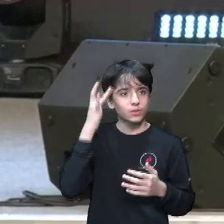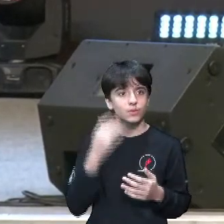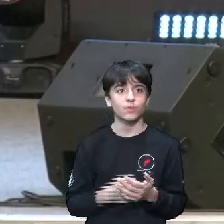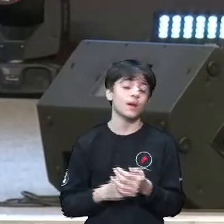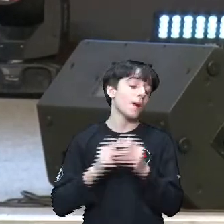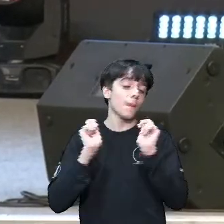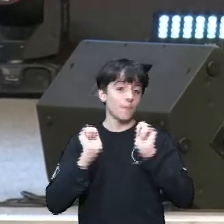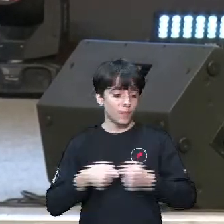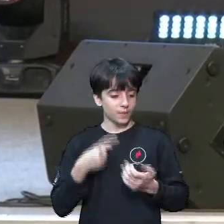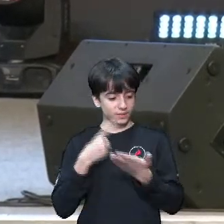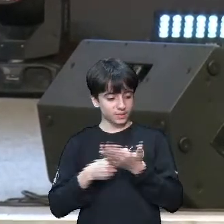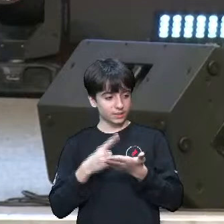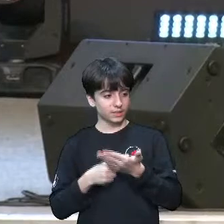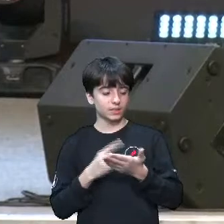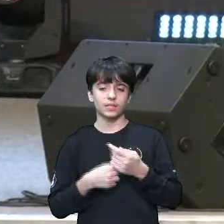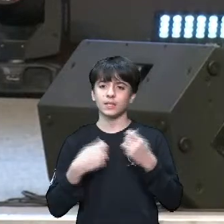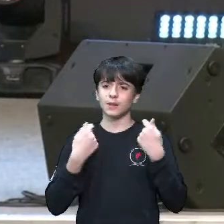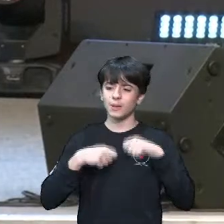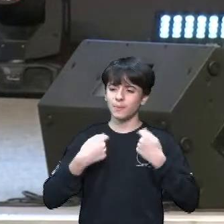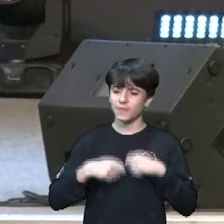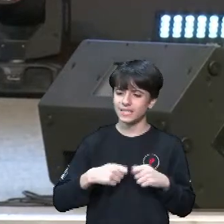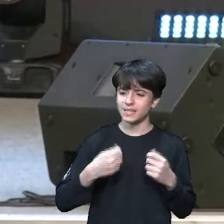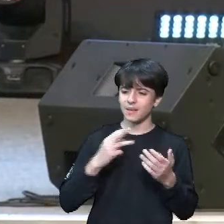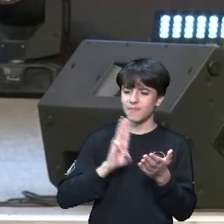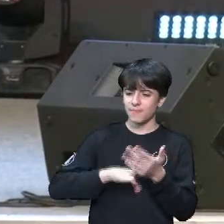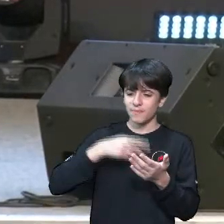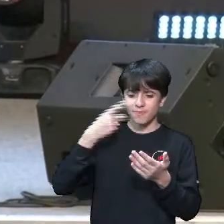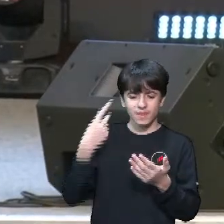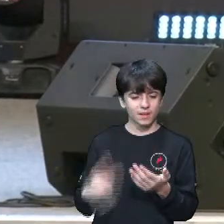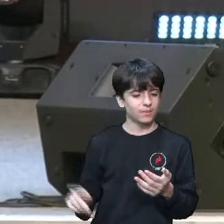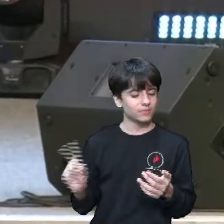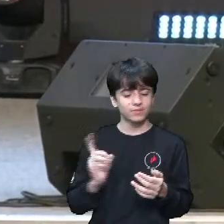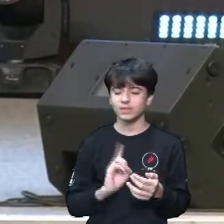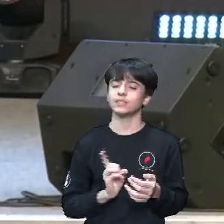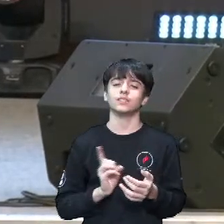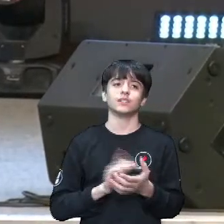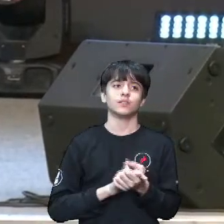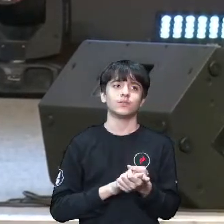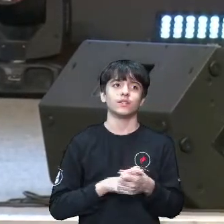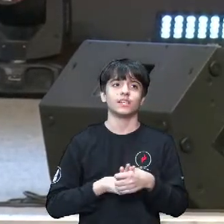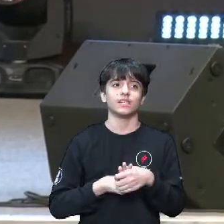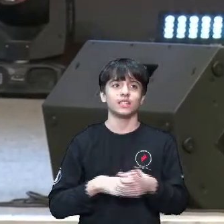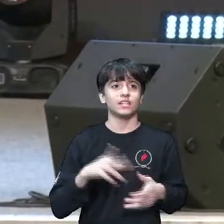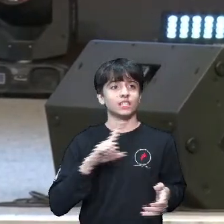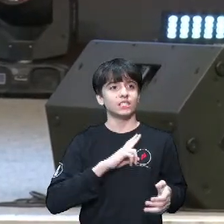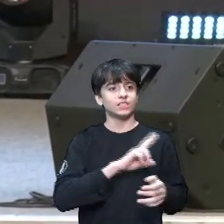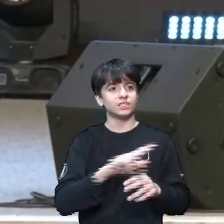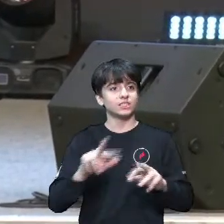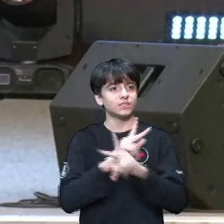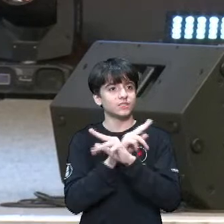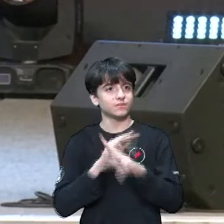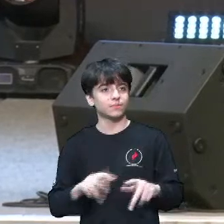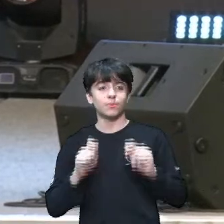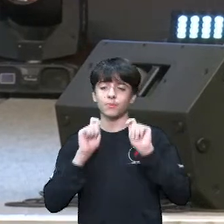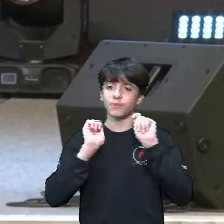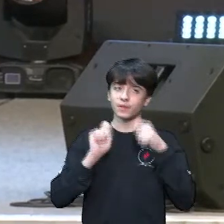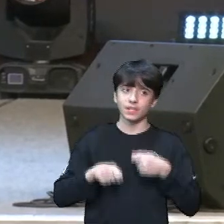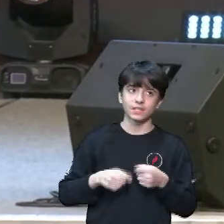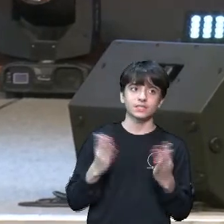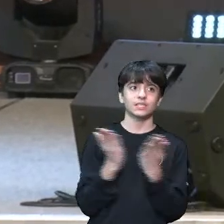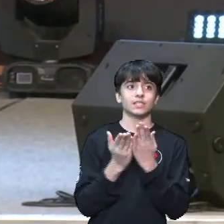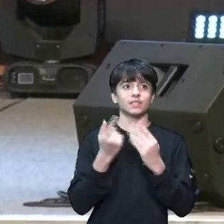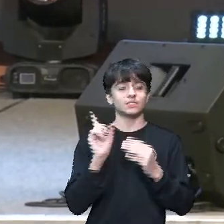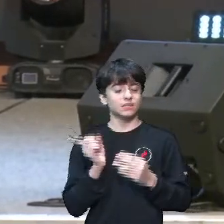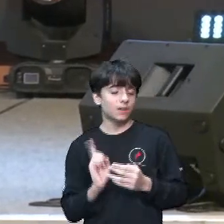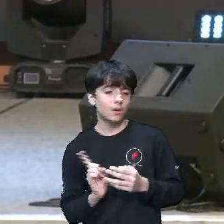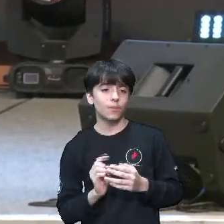ser membro dessa igreja, não precisa pertencer a nenhum tipo de religião específica, a ser crente ou não, você pode